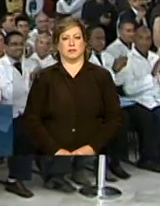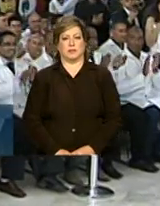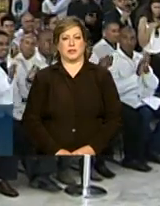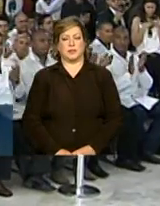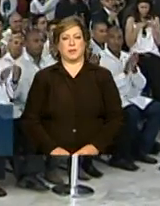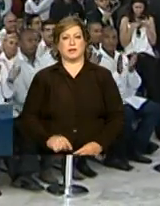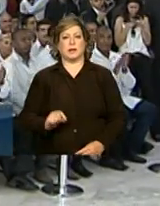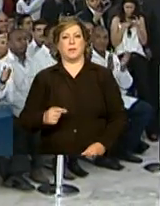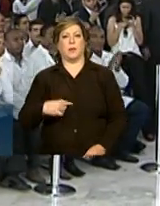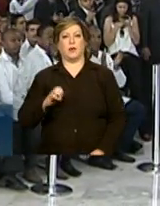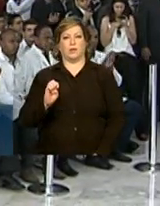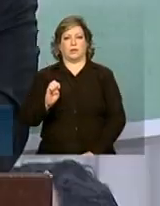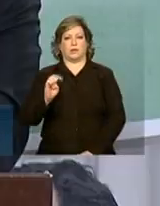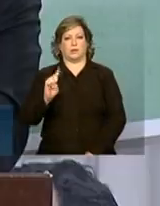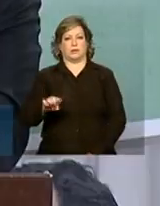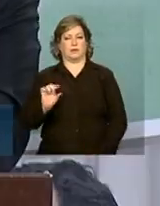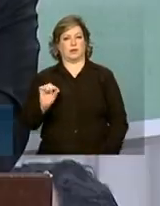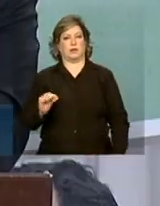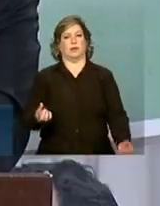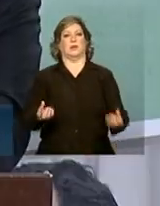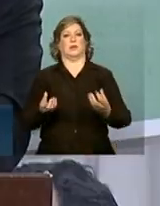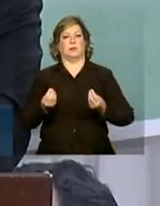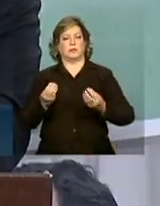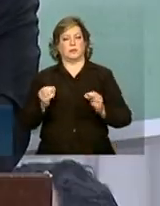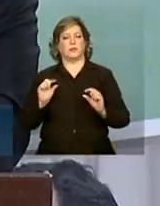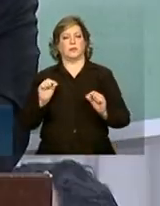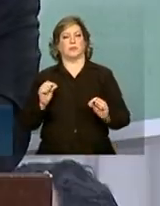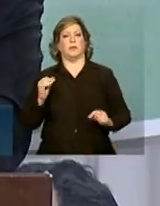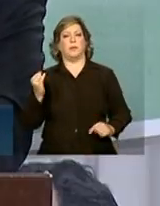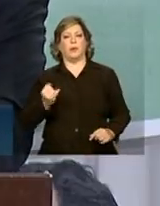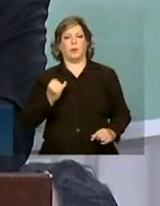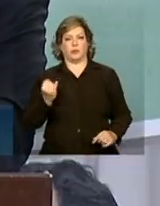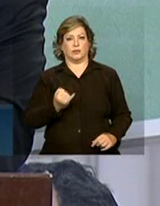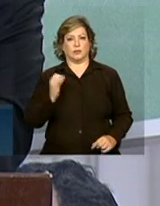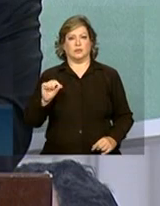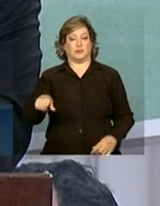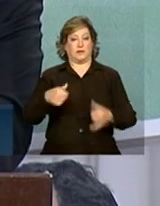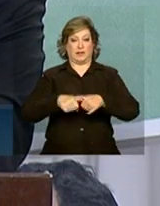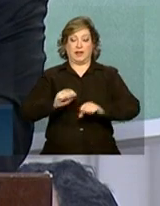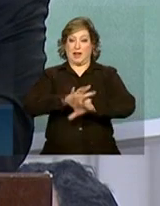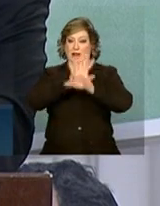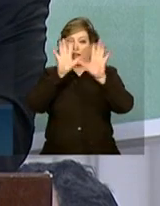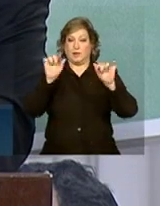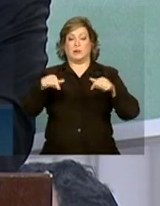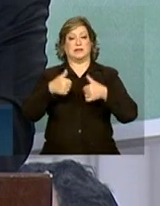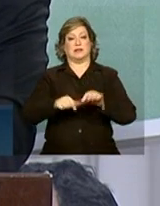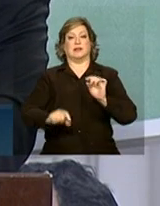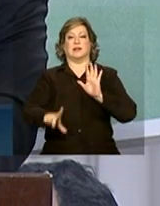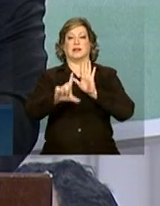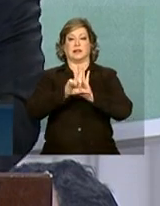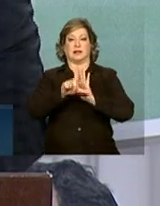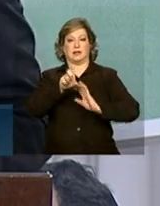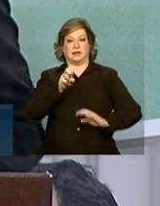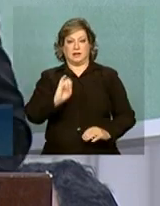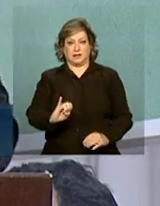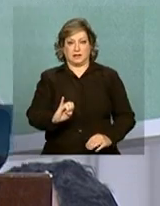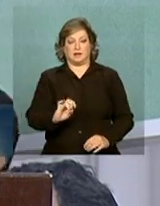E é muito importante que fique muito claro, isso está na lei que a presidenta